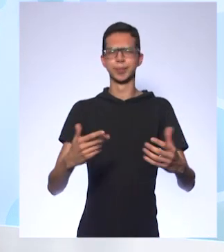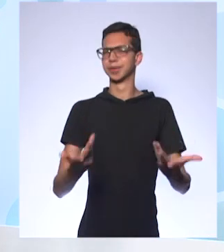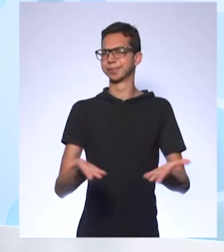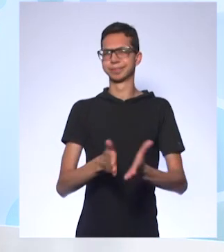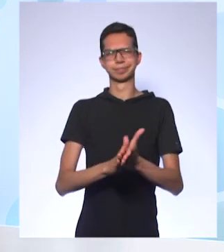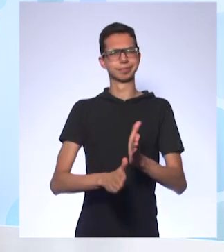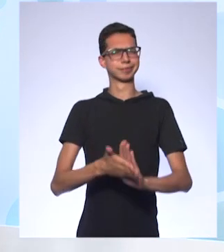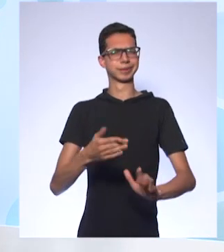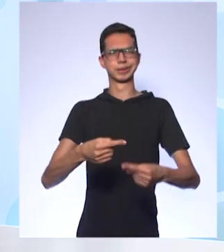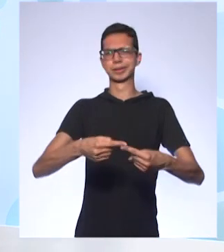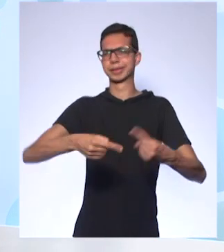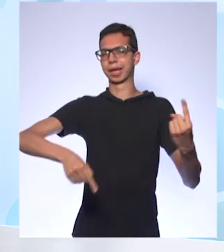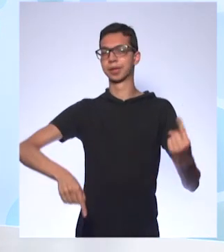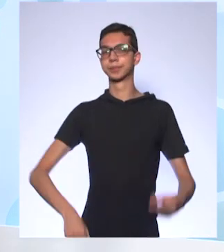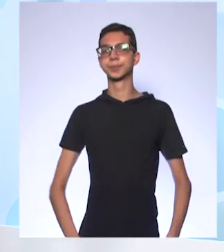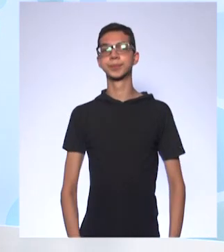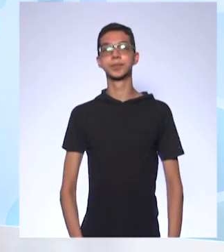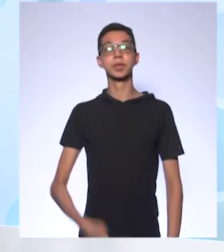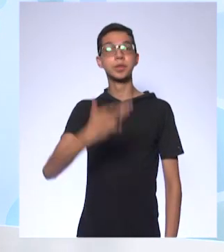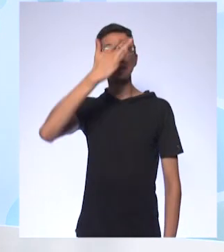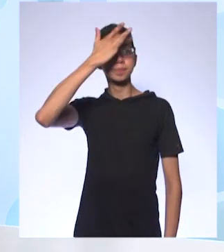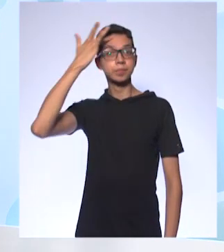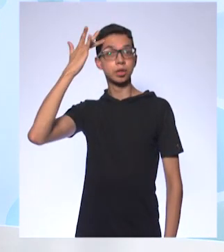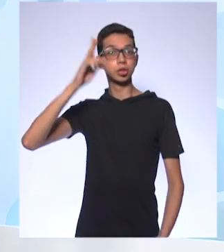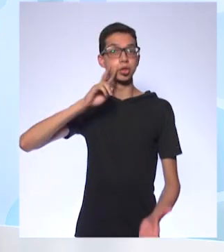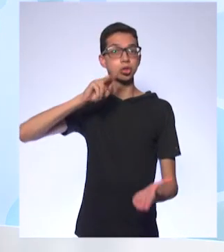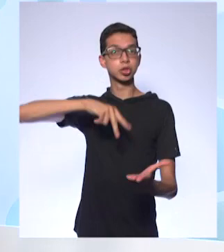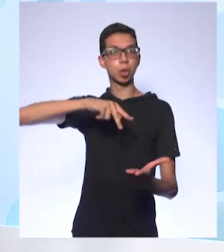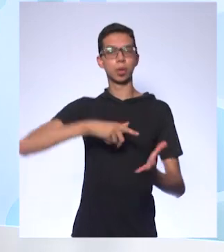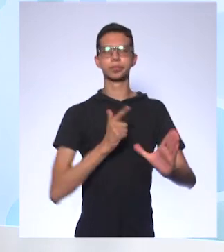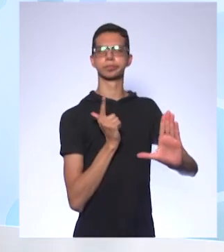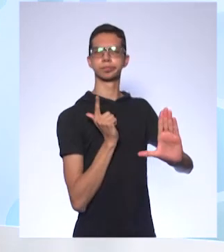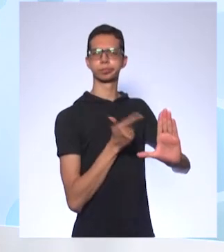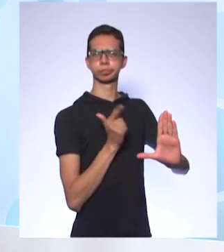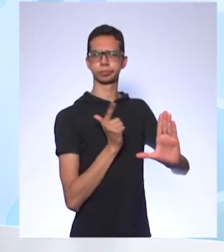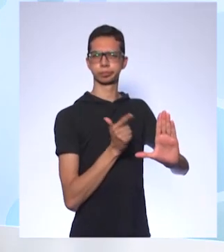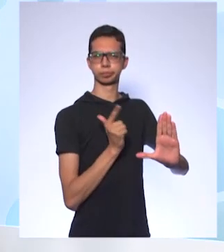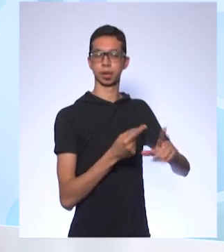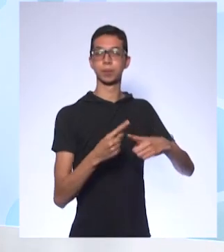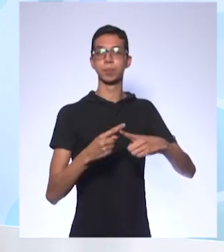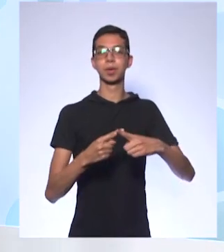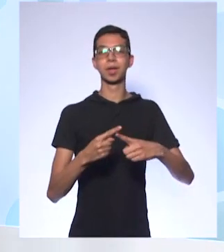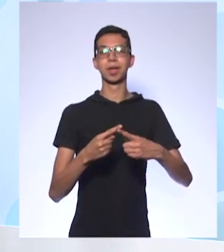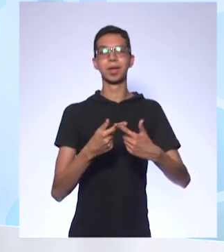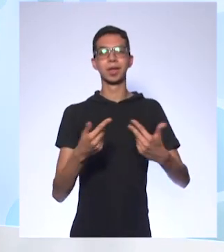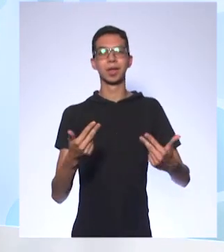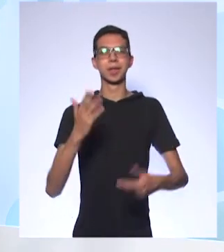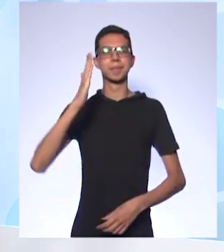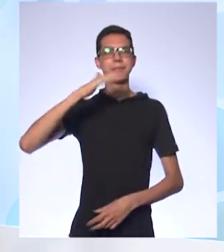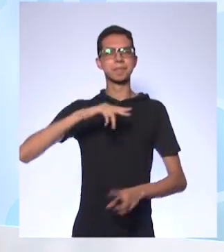o leitor por ignorar os malefícios do relógio. Não,